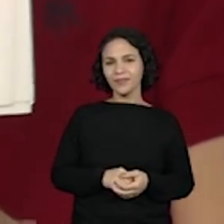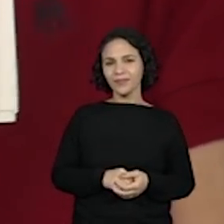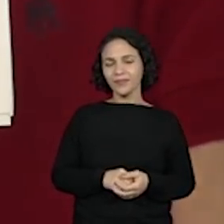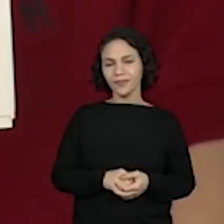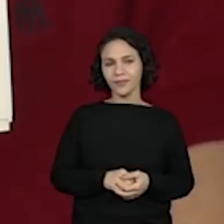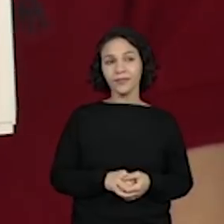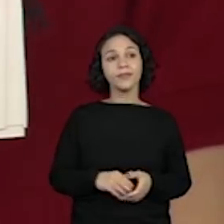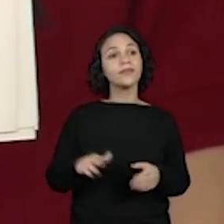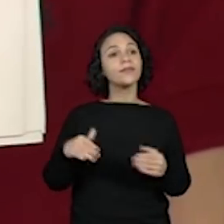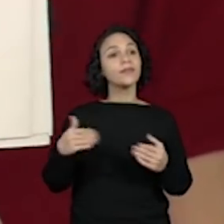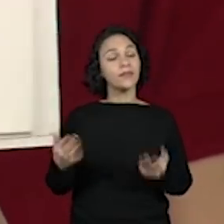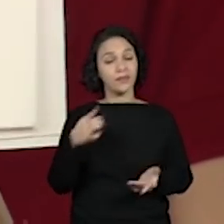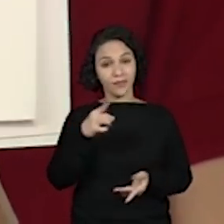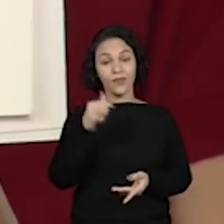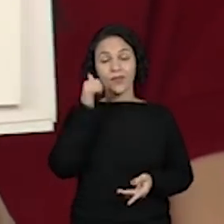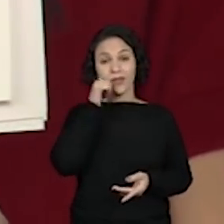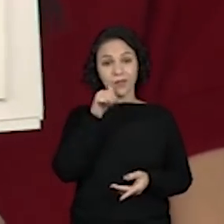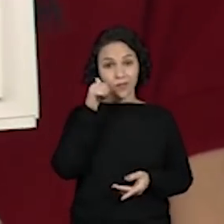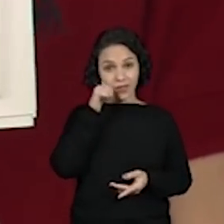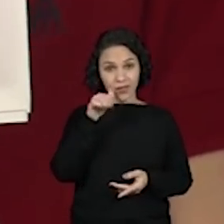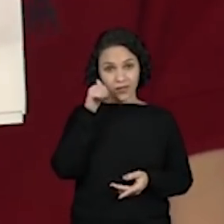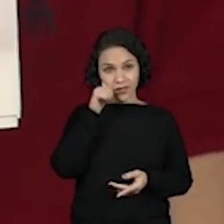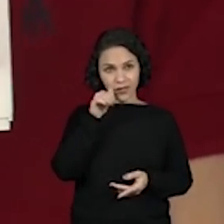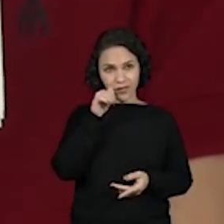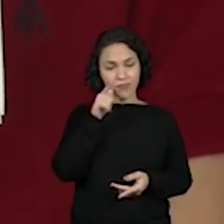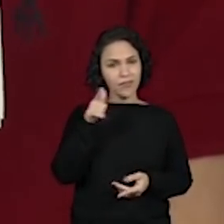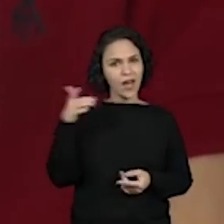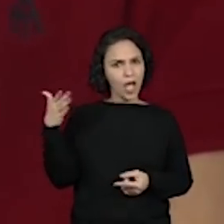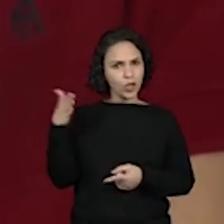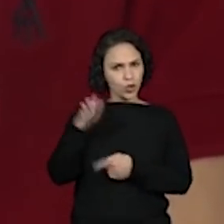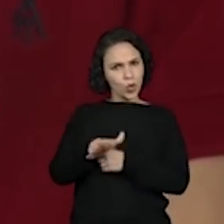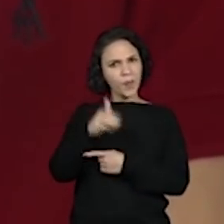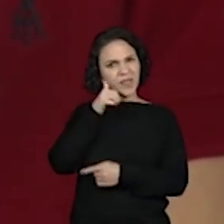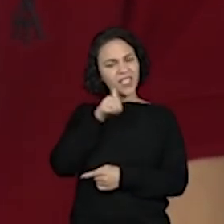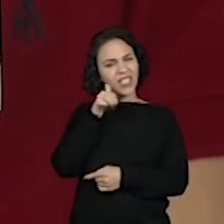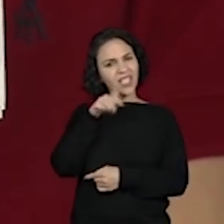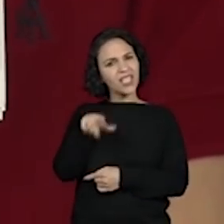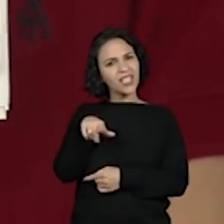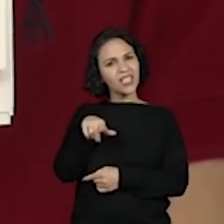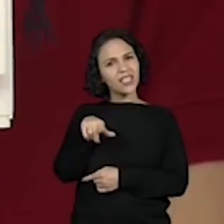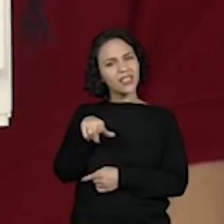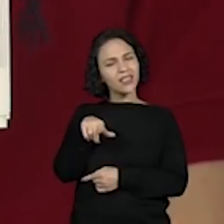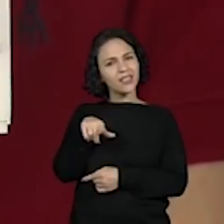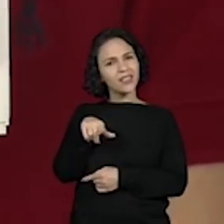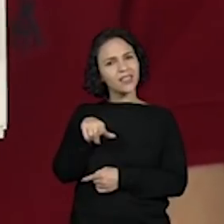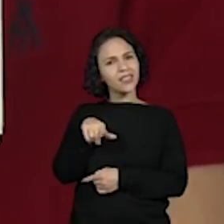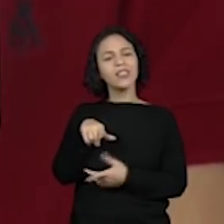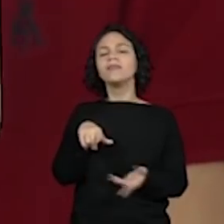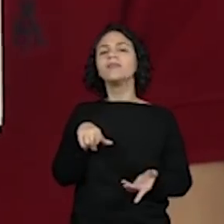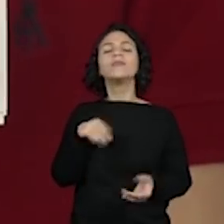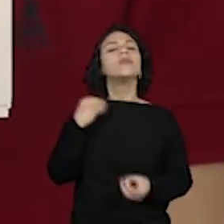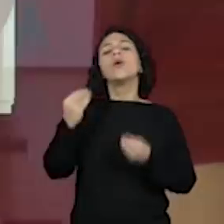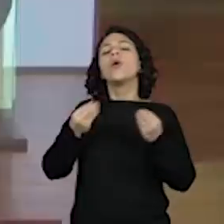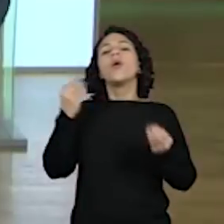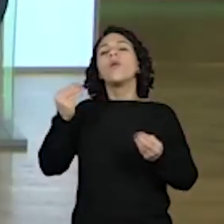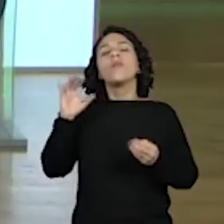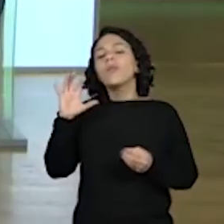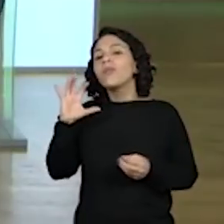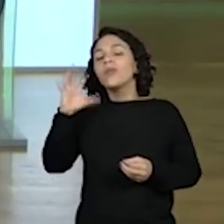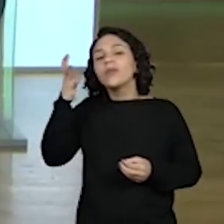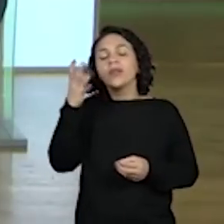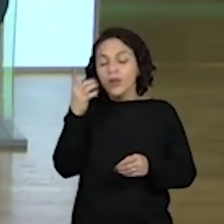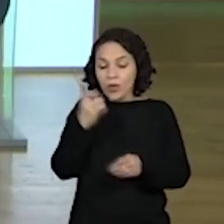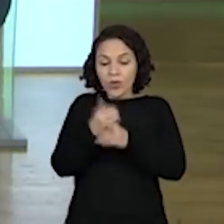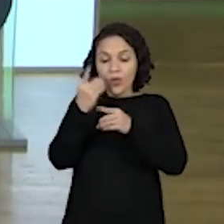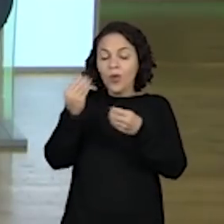E essa senhora ajudou a menina? Como essa senhora reagiu? Como é que foi esse encontro,